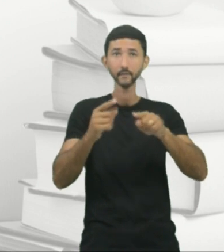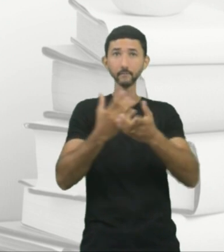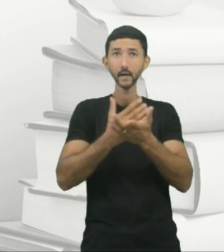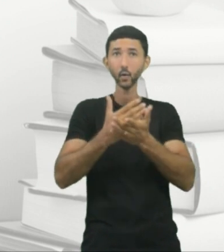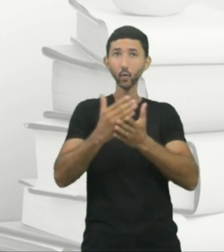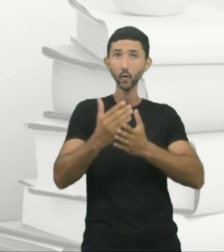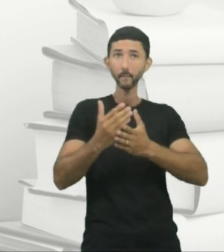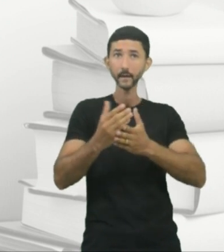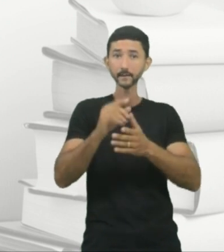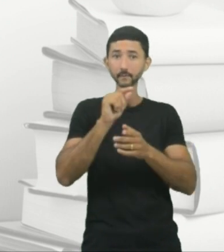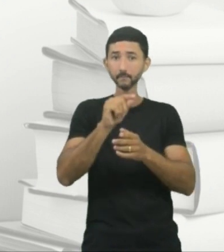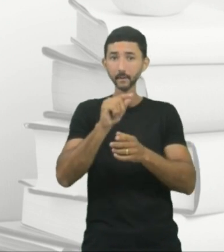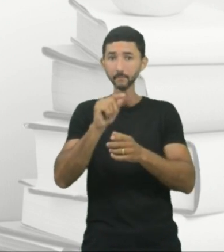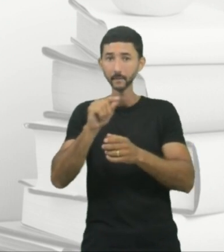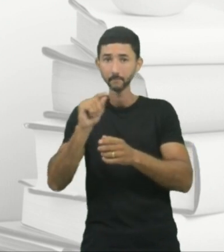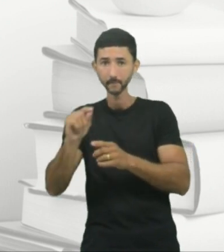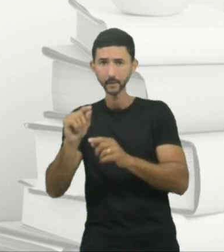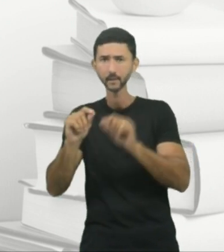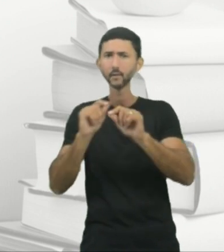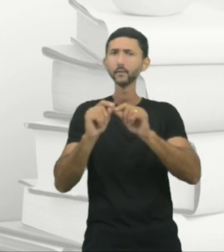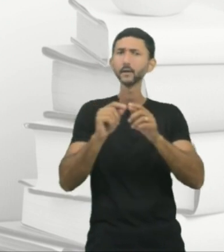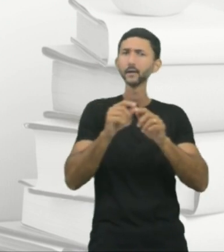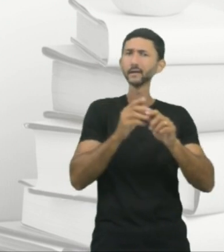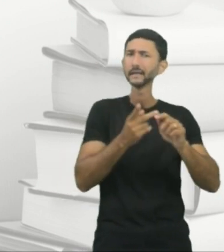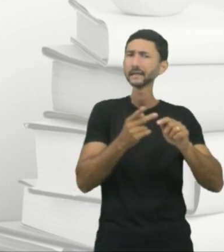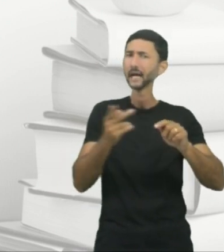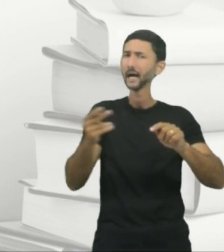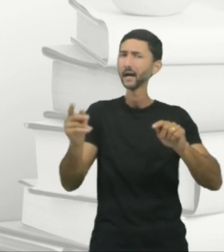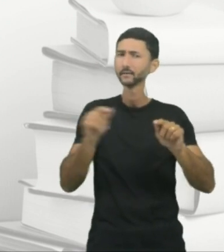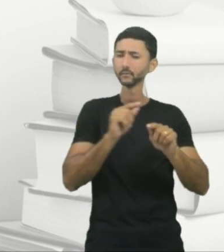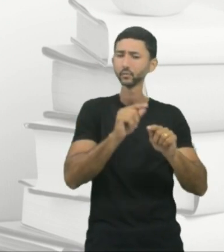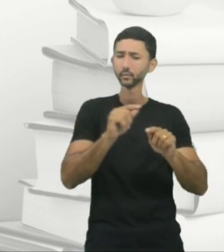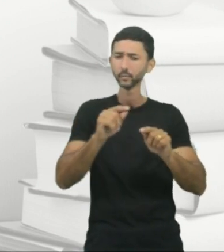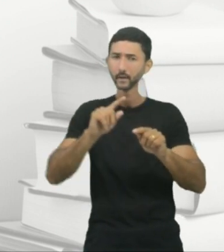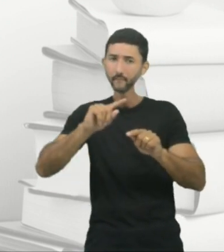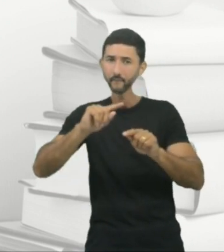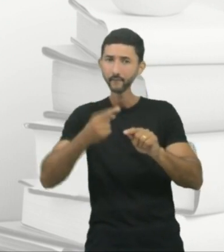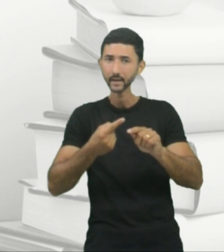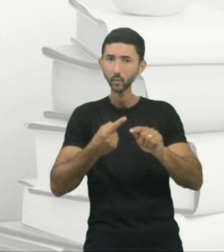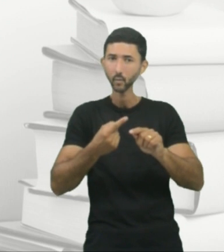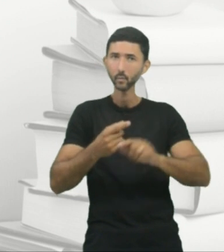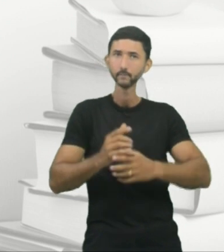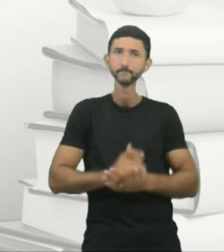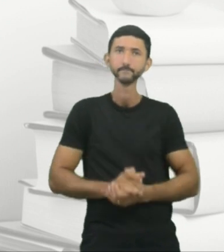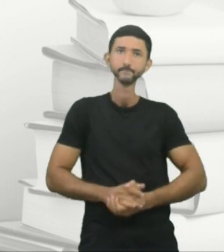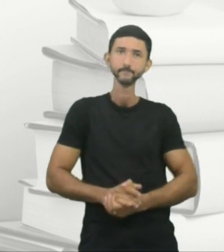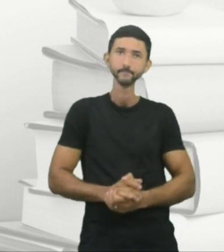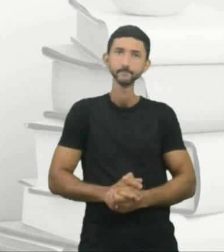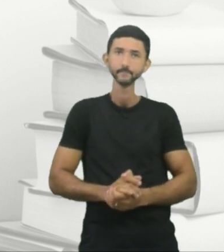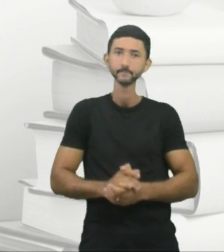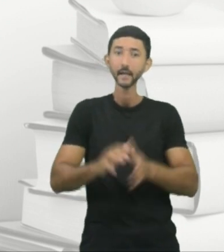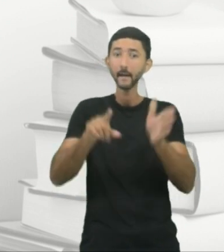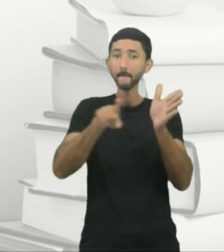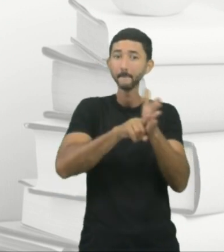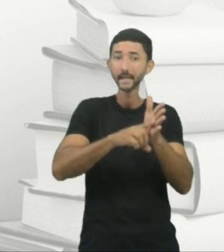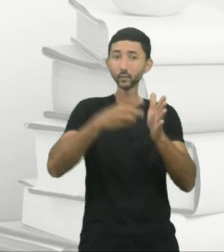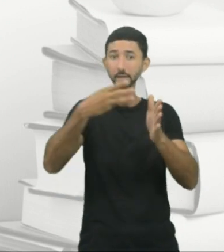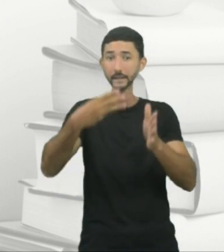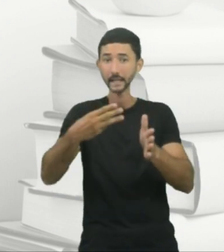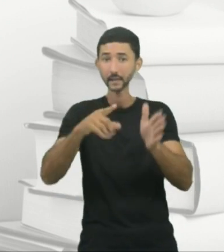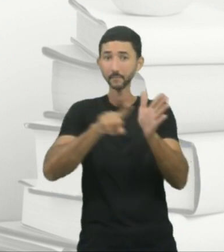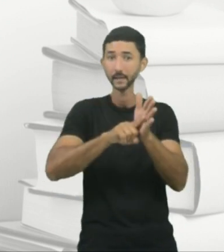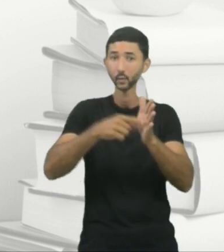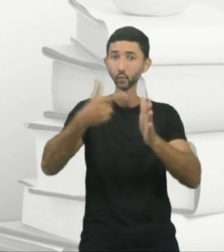com essas 3 reticências, que quer dizer que é infinito. Aí tem aqui uma representação de